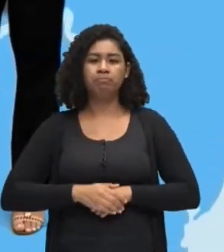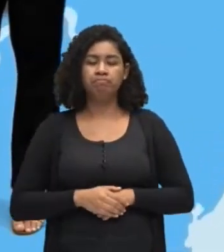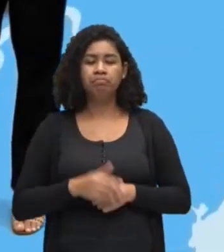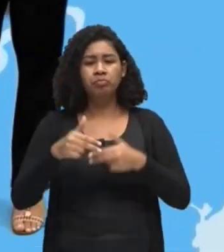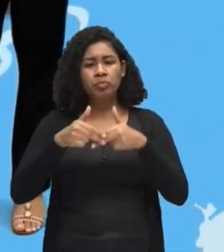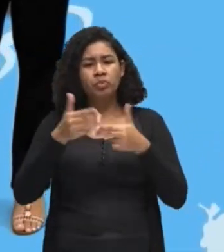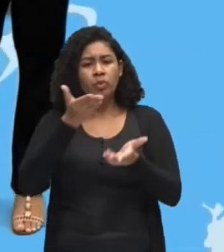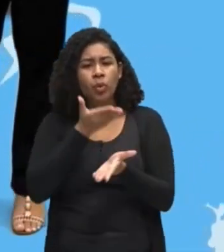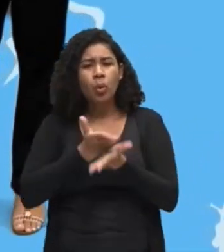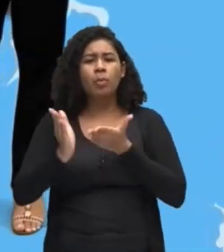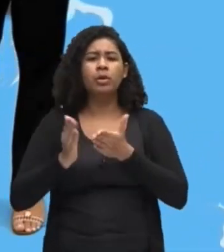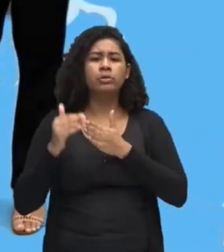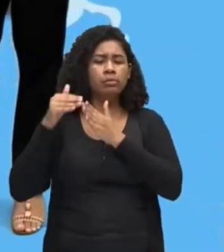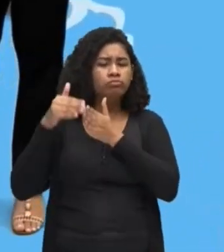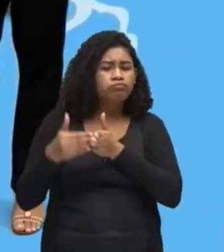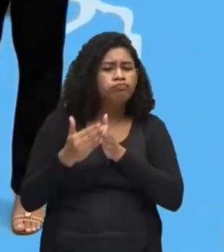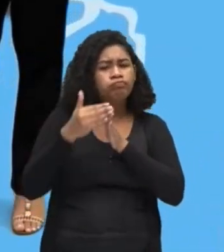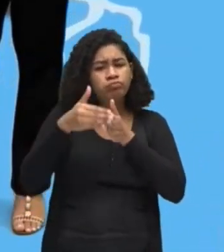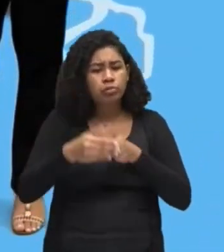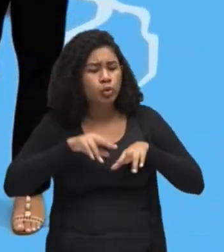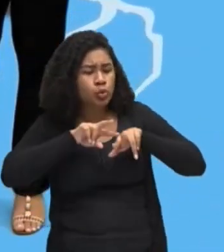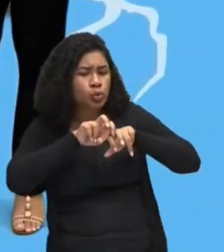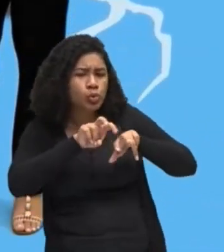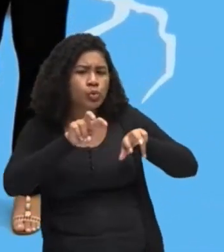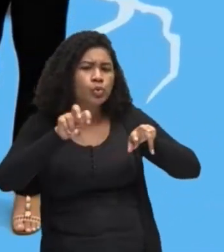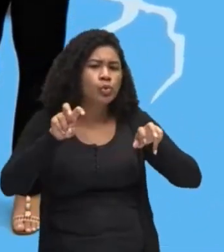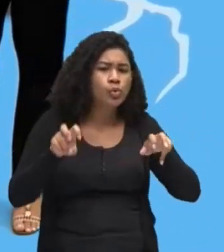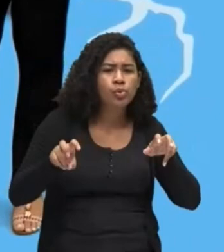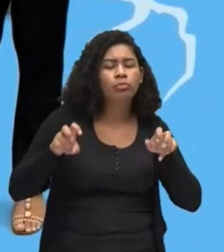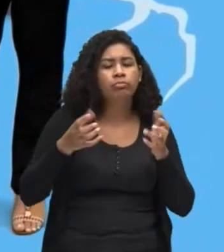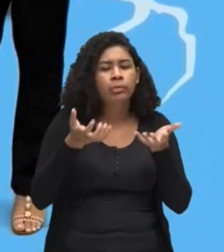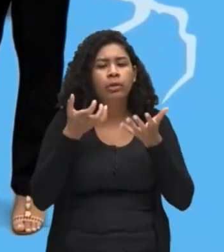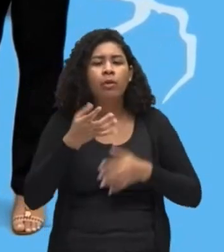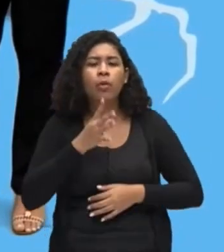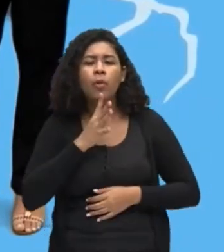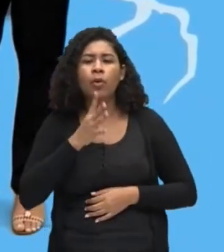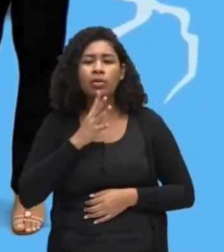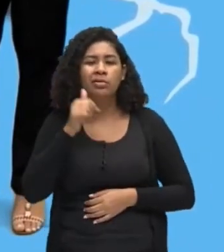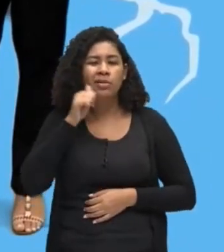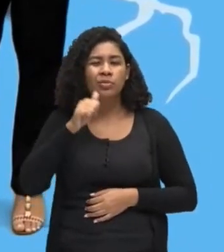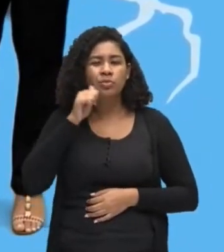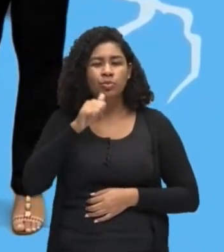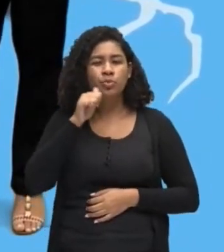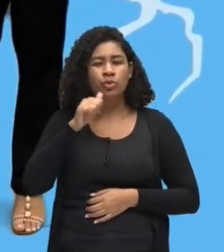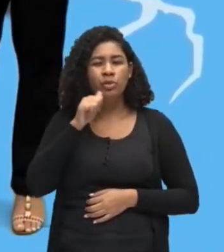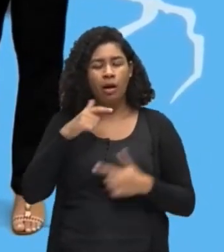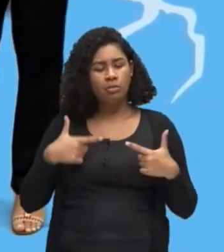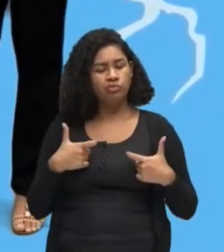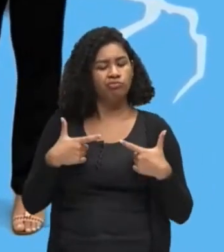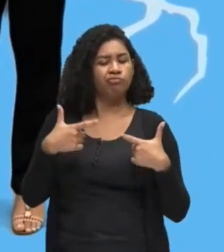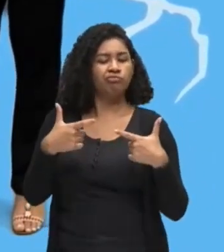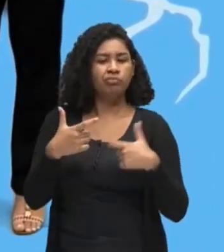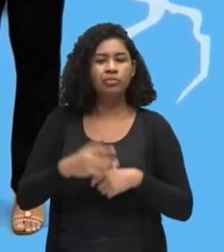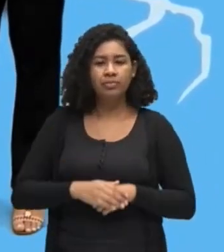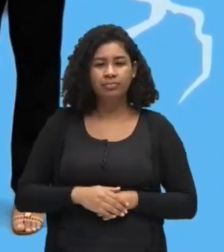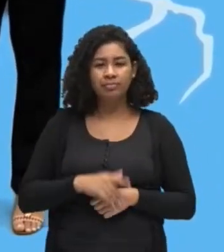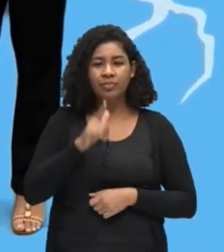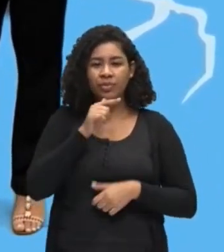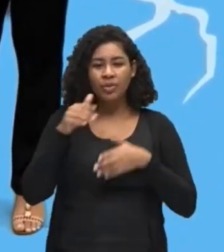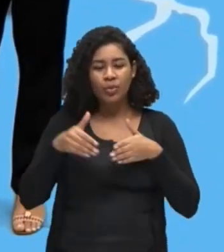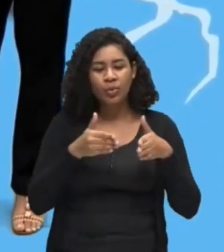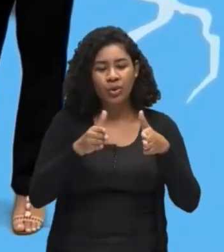explorar um curso de água dominado por mulheres guerreiras hábeis no manejo dos cavalos, o Rio das